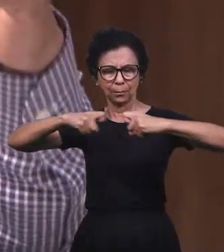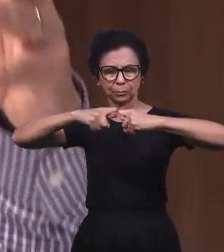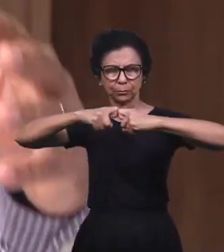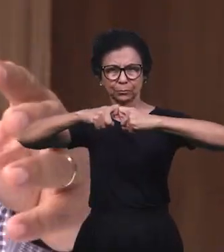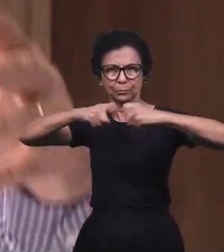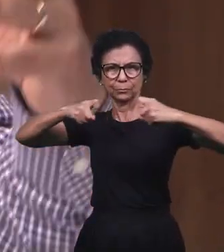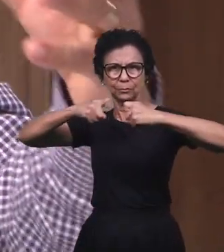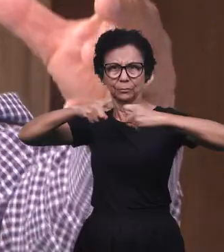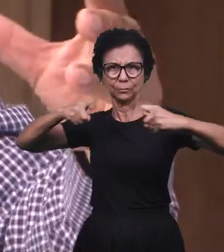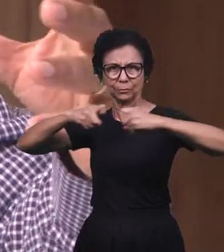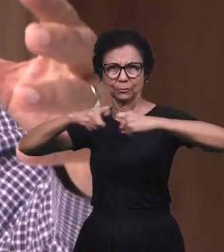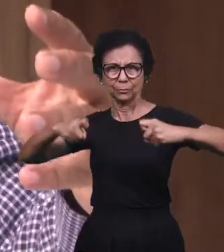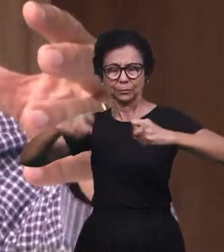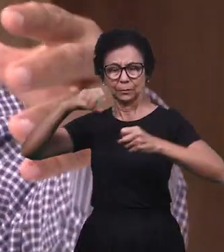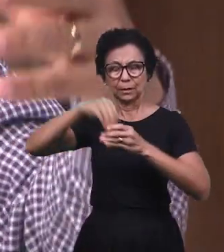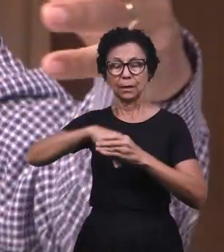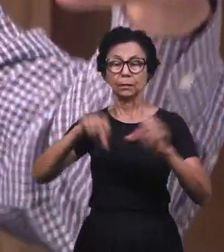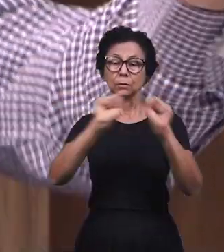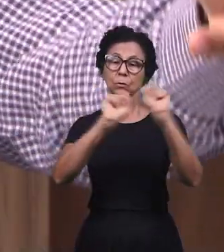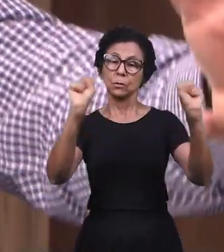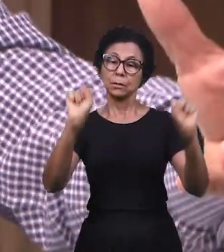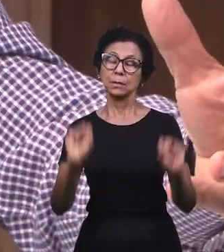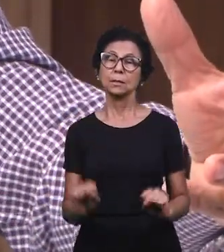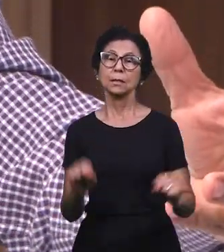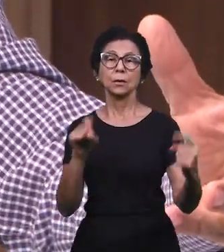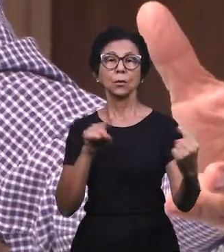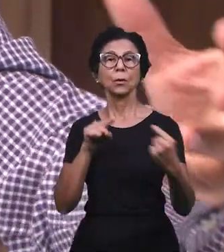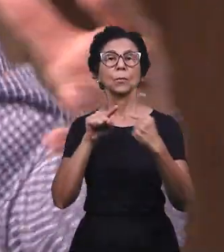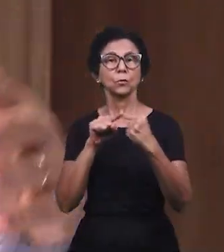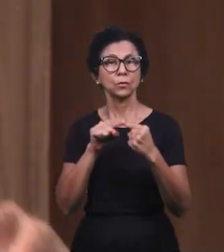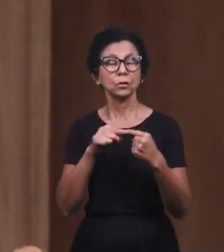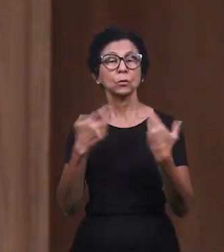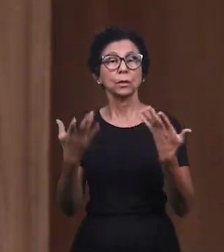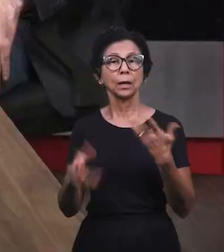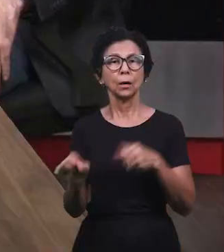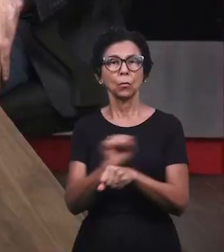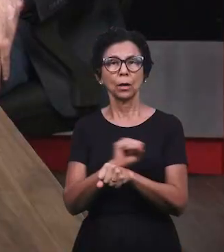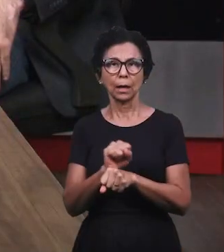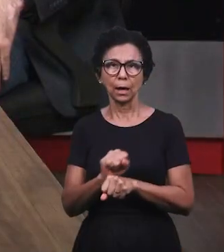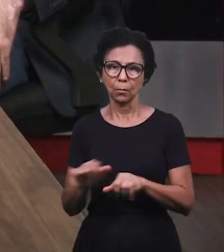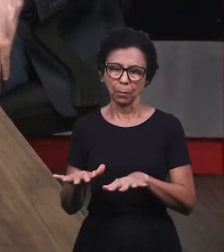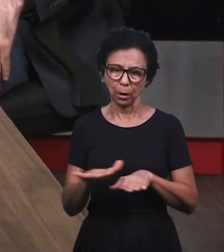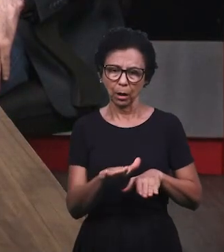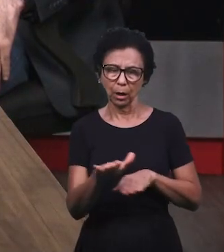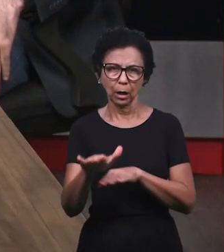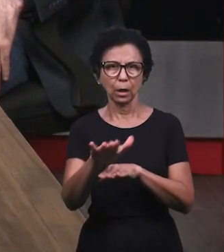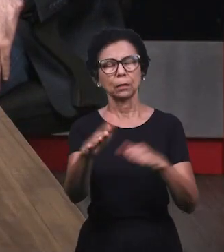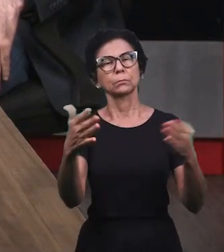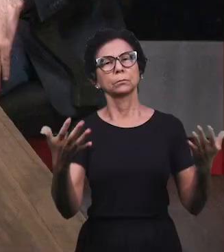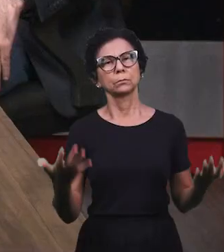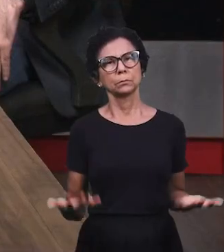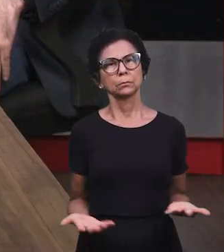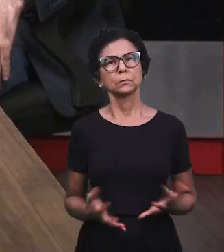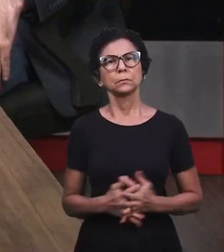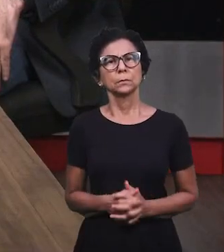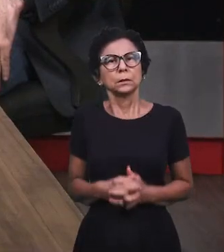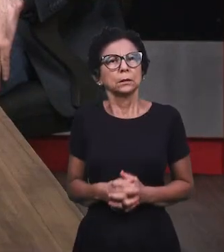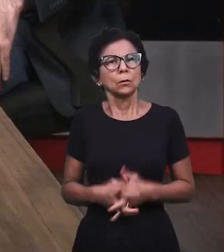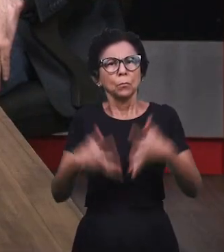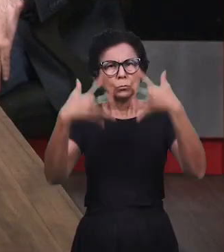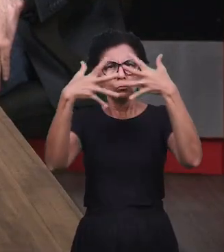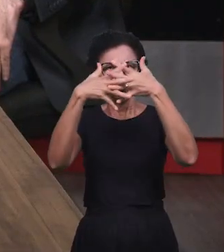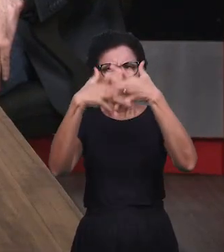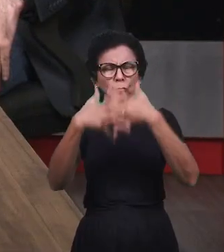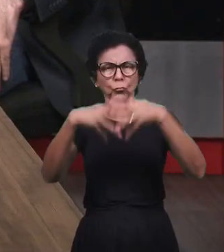e eles têm como objetivo colocar o carro em movimento. Então, isso chama-se complexidade irredutível.